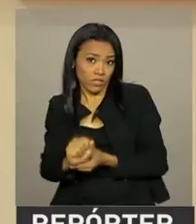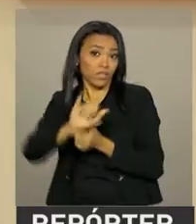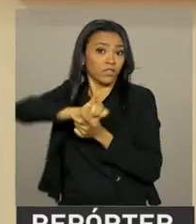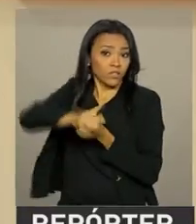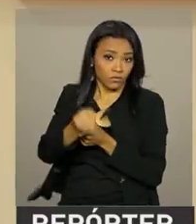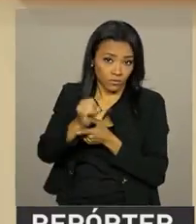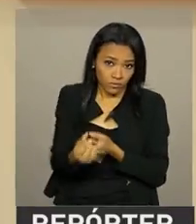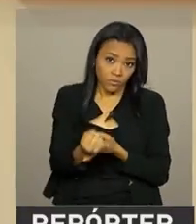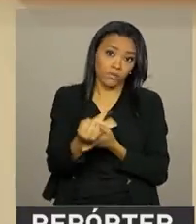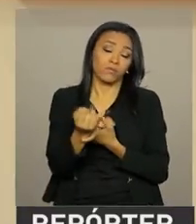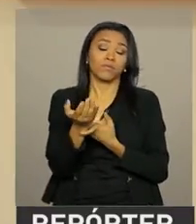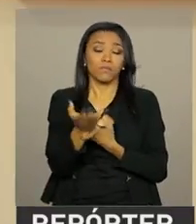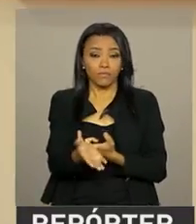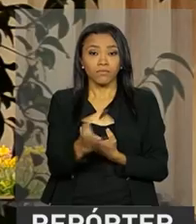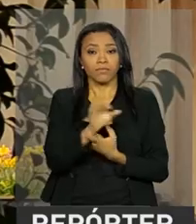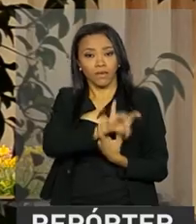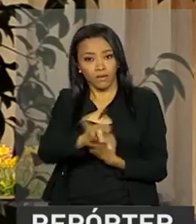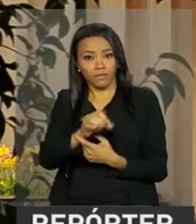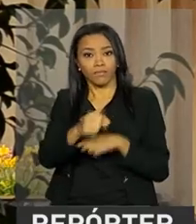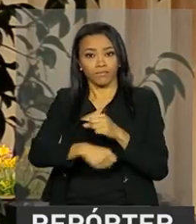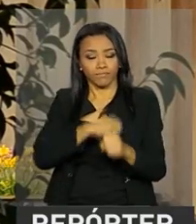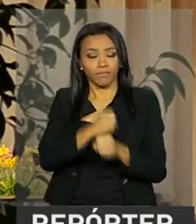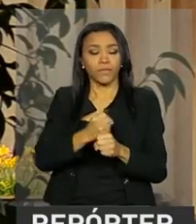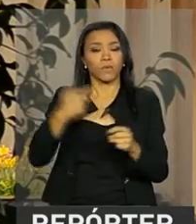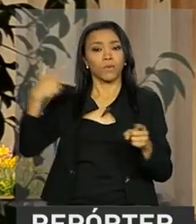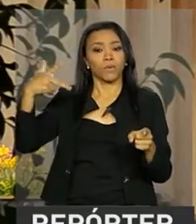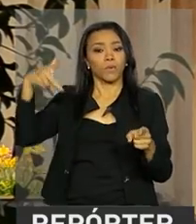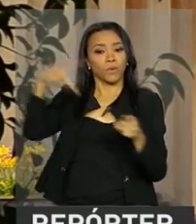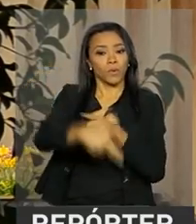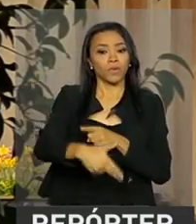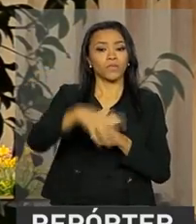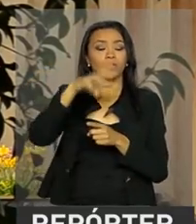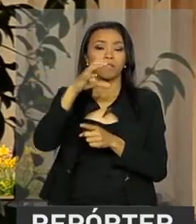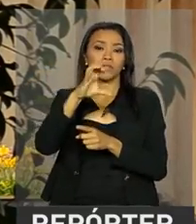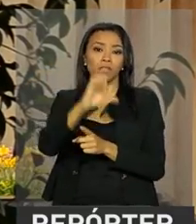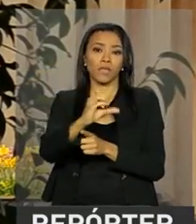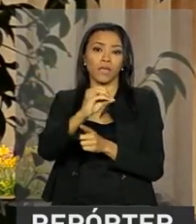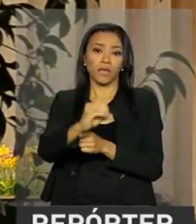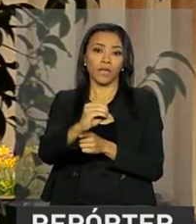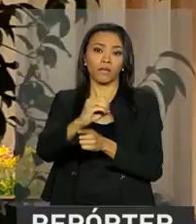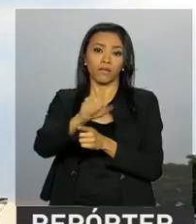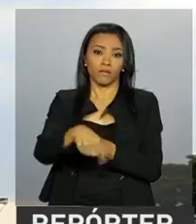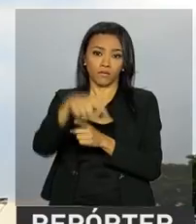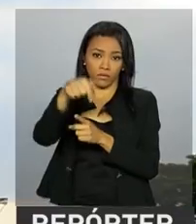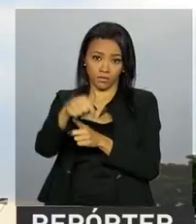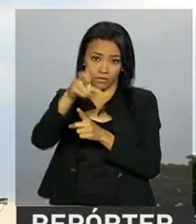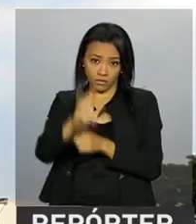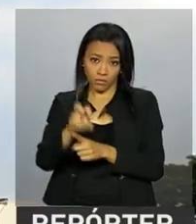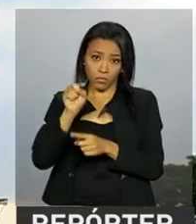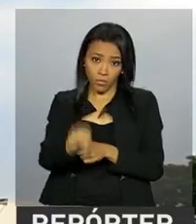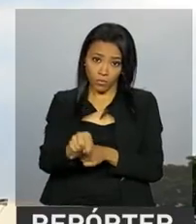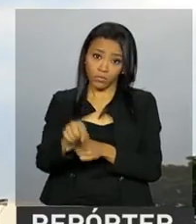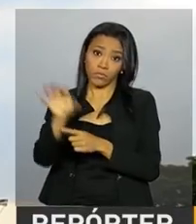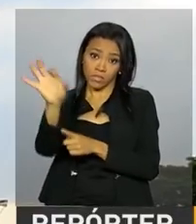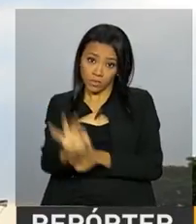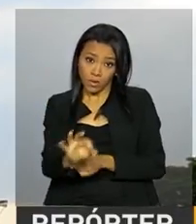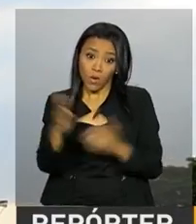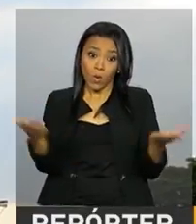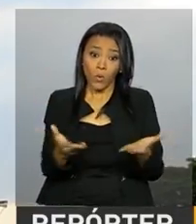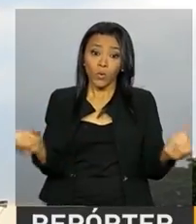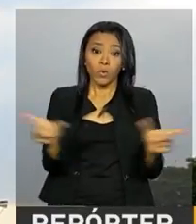necessidade de fazer a cada ano com o corte de 0,75 ponto percentual a selic está agora em